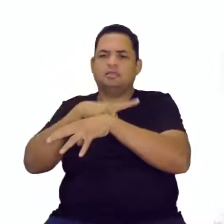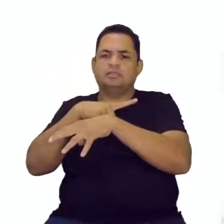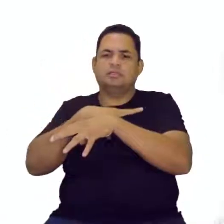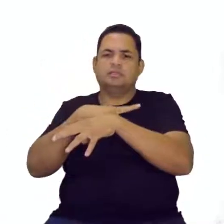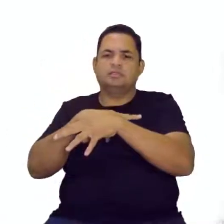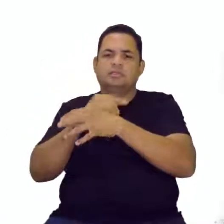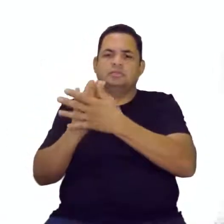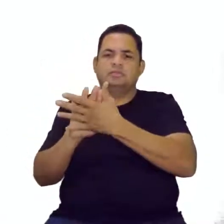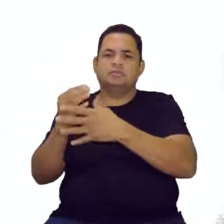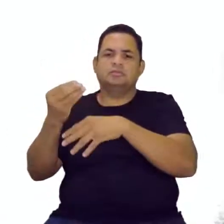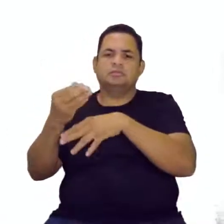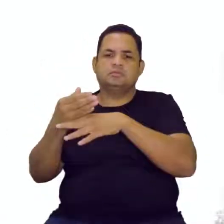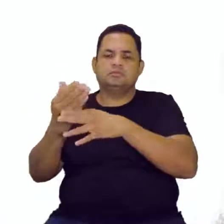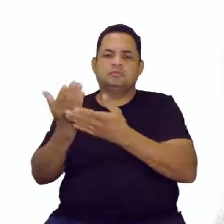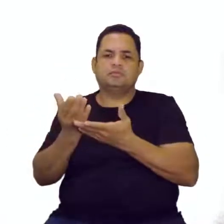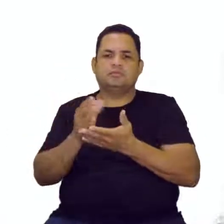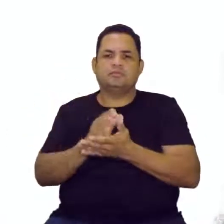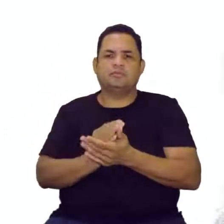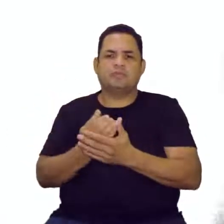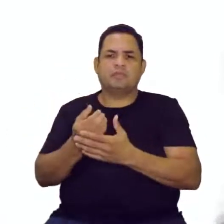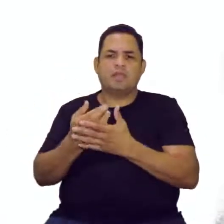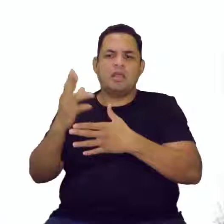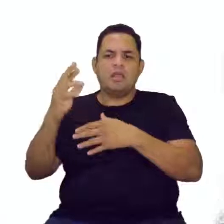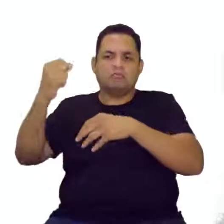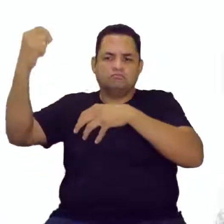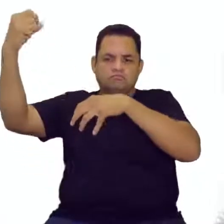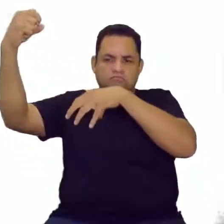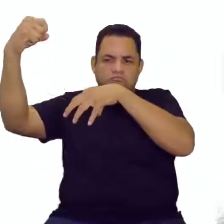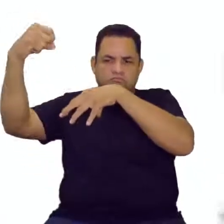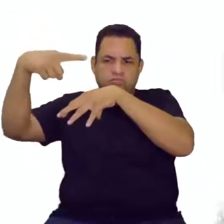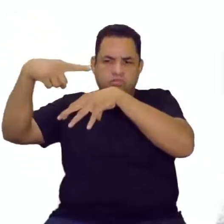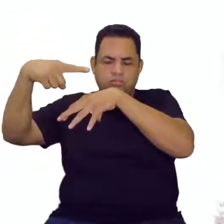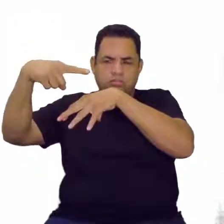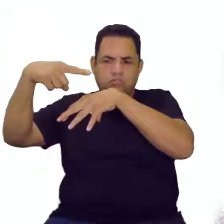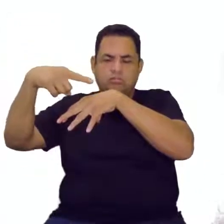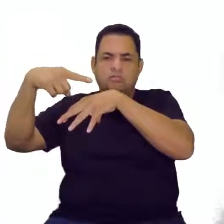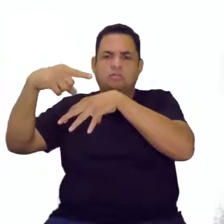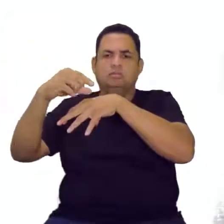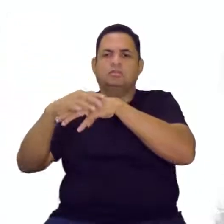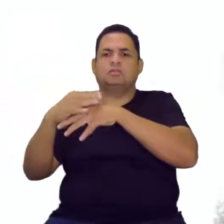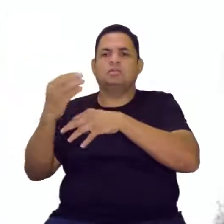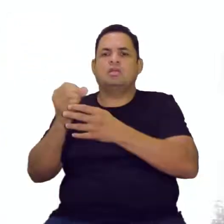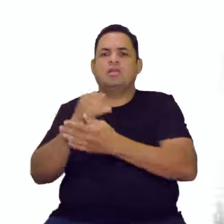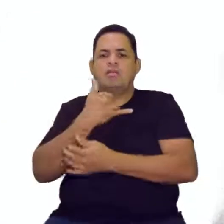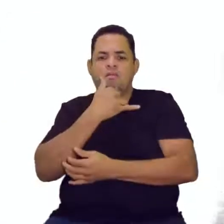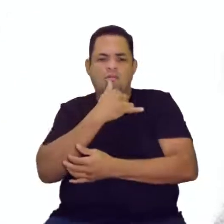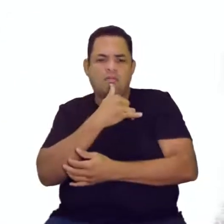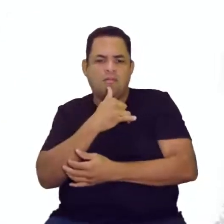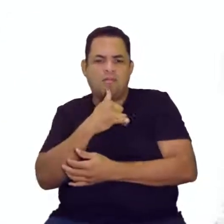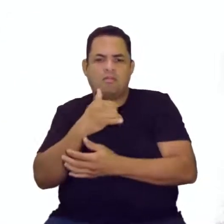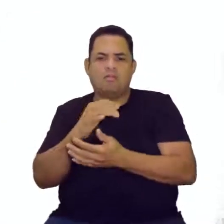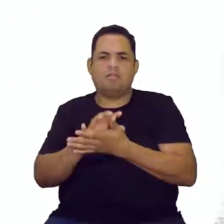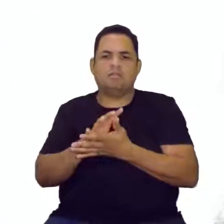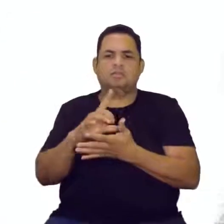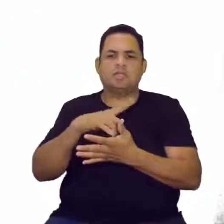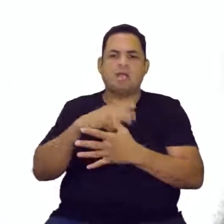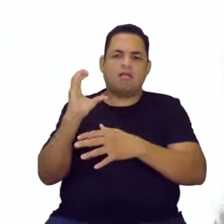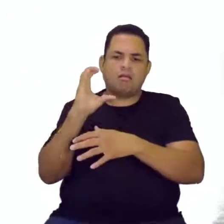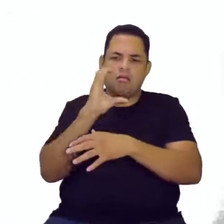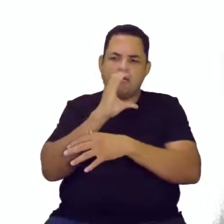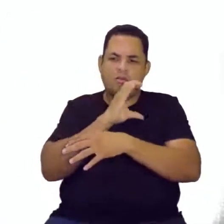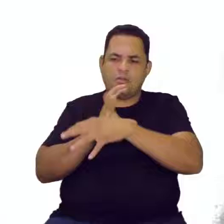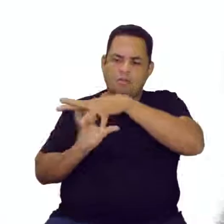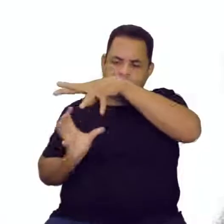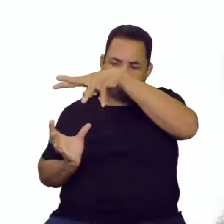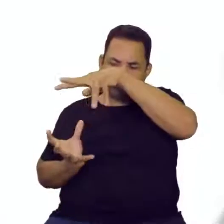a penetração de raios solares, que é uma energia que acaba trazendo calor para a